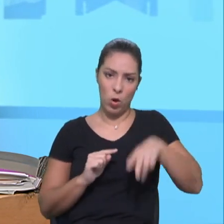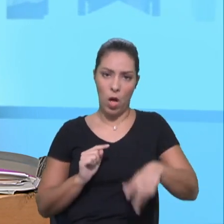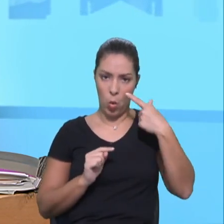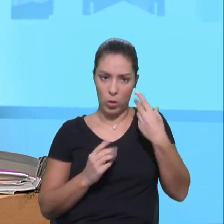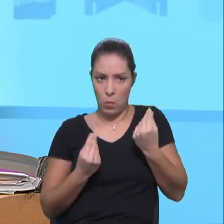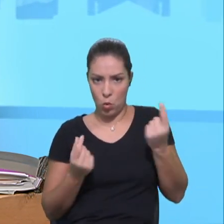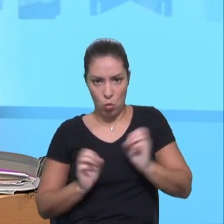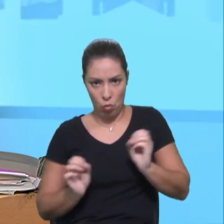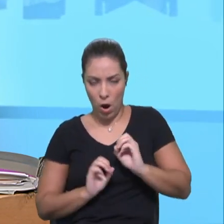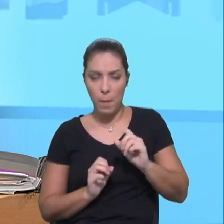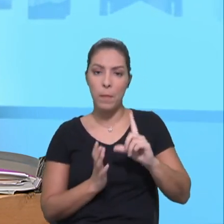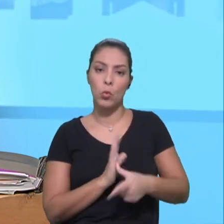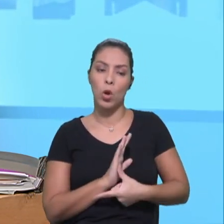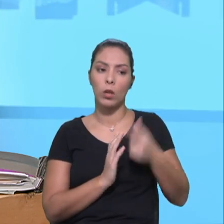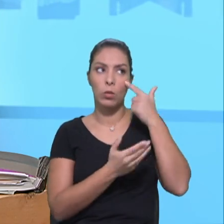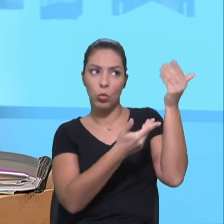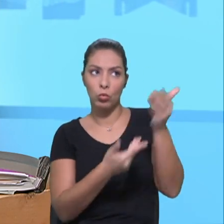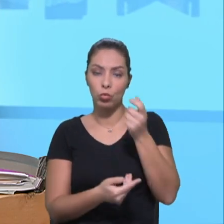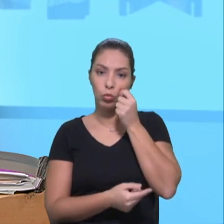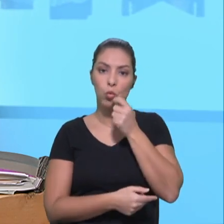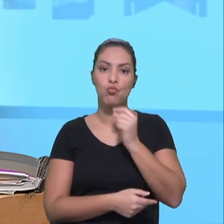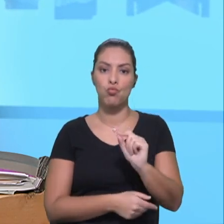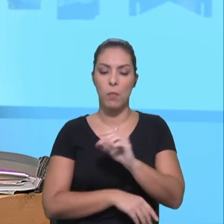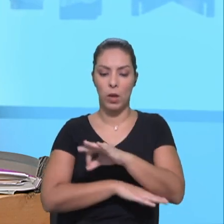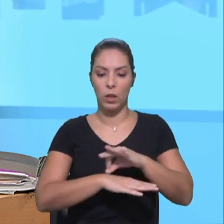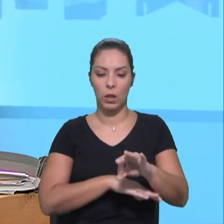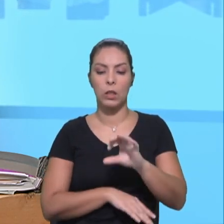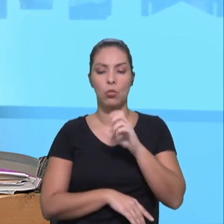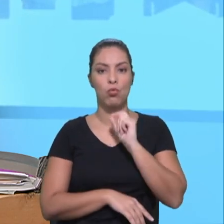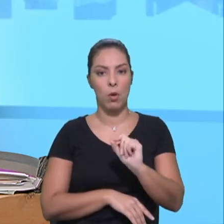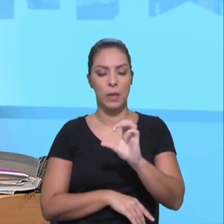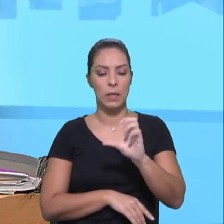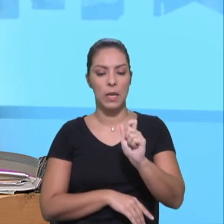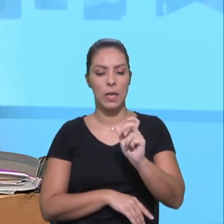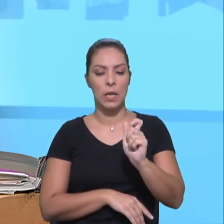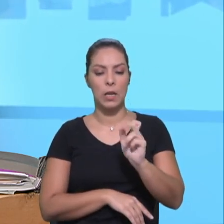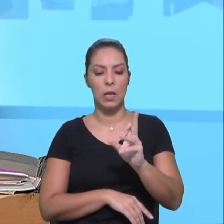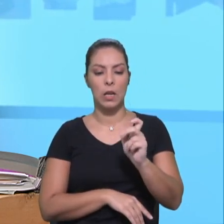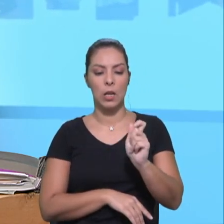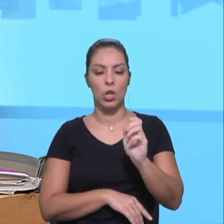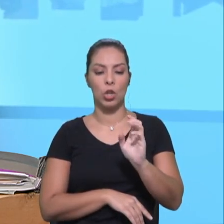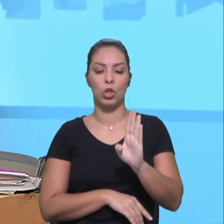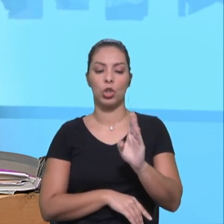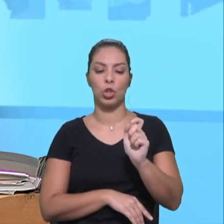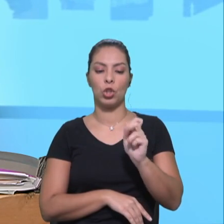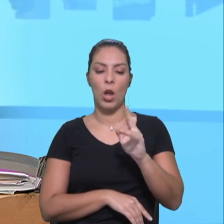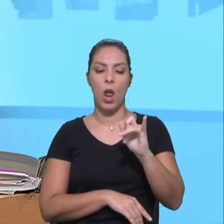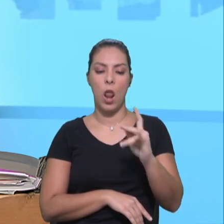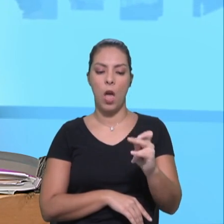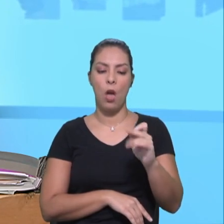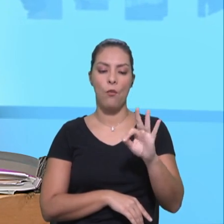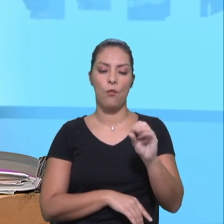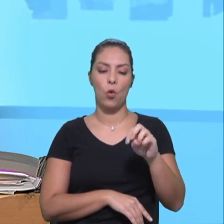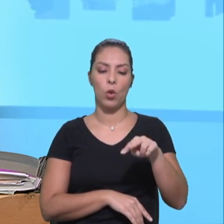senhores arquitetos Cerejeira Fontes para fazerem essa apresentação, e eu chamo a atenção, o nosso objetivo não é